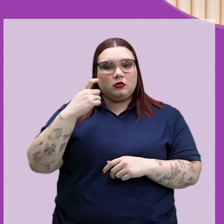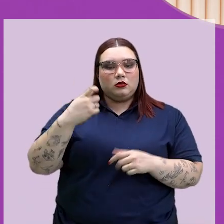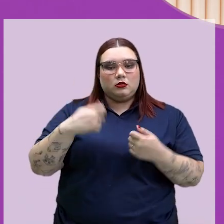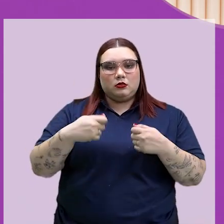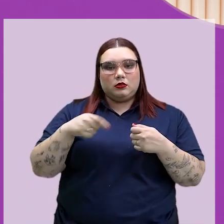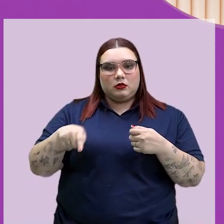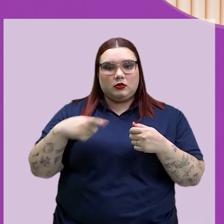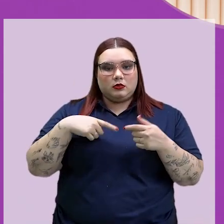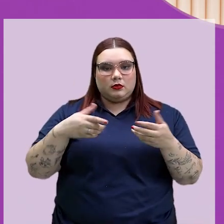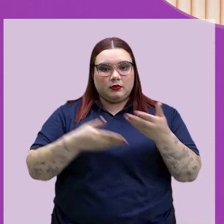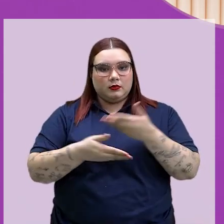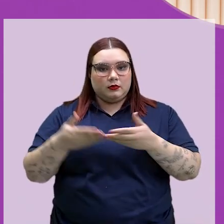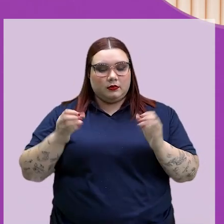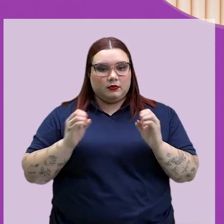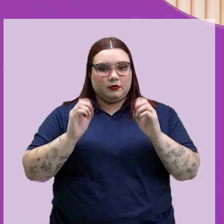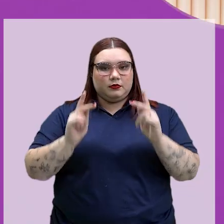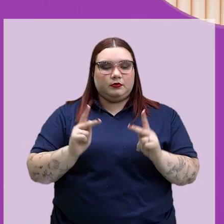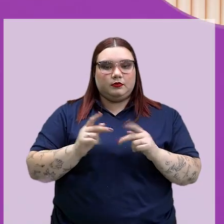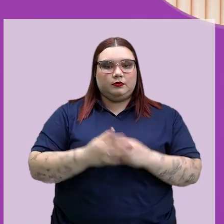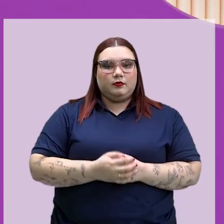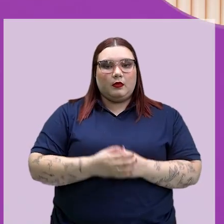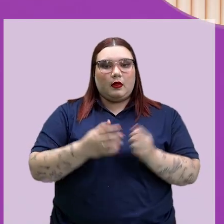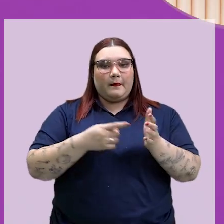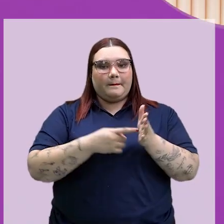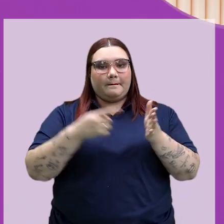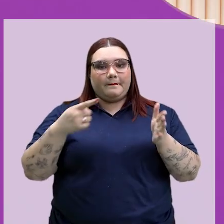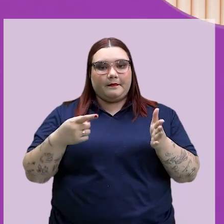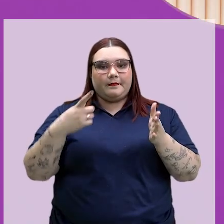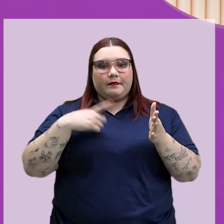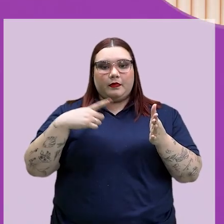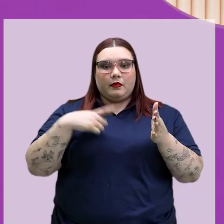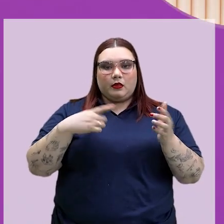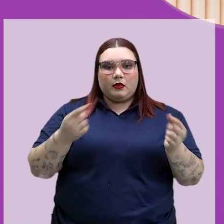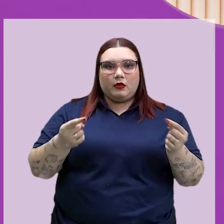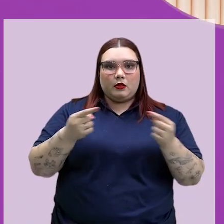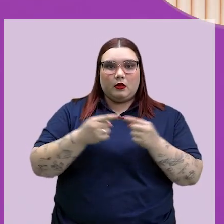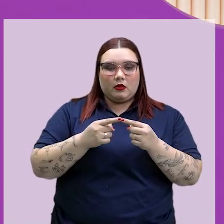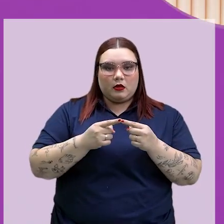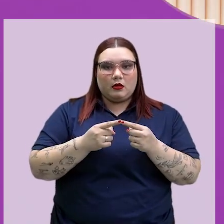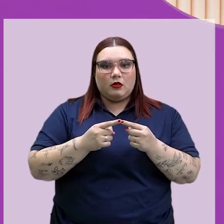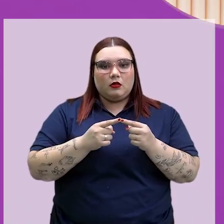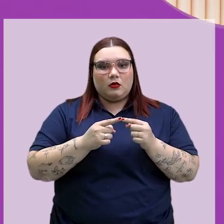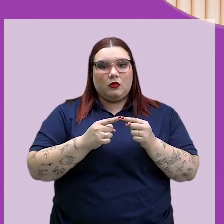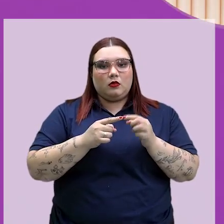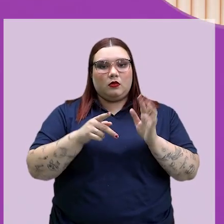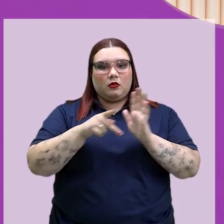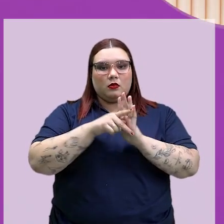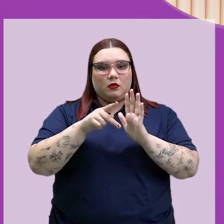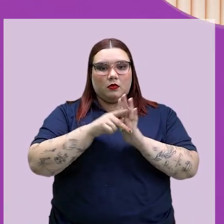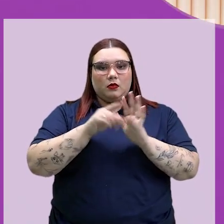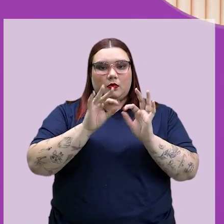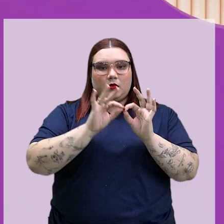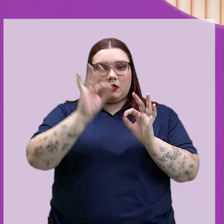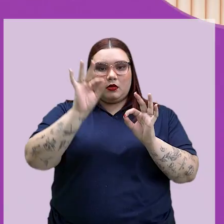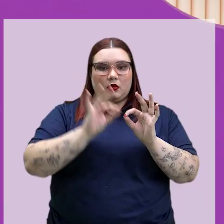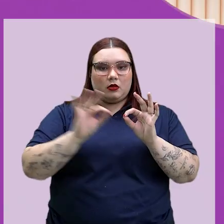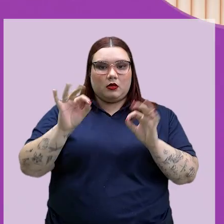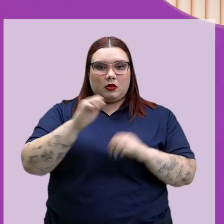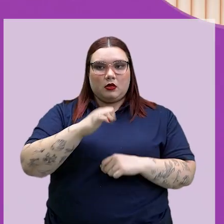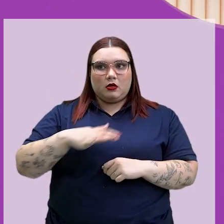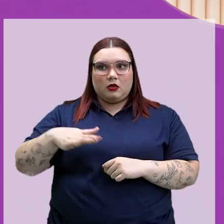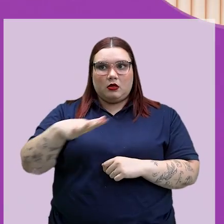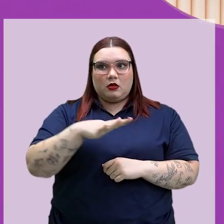esse compasso, tá? Porque, primeiro, determino lá o tamanho de cada área, ou seja,